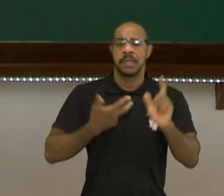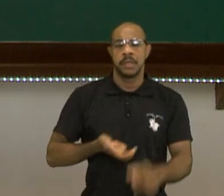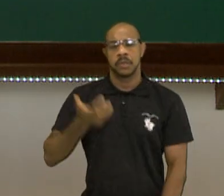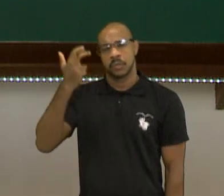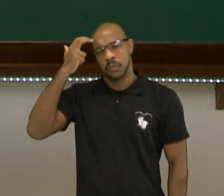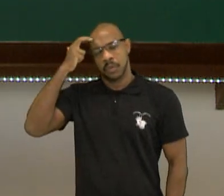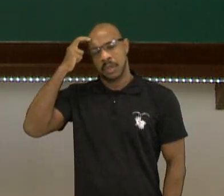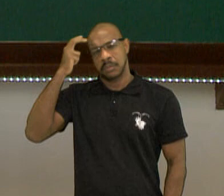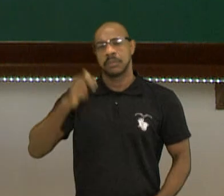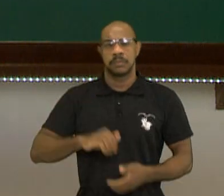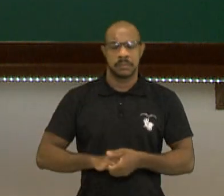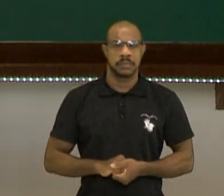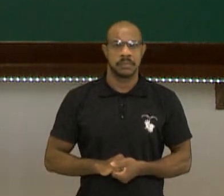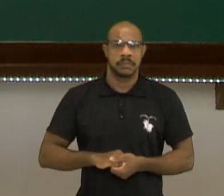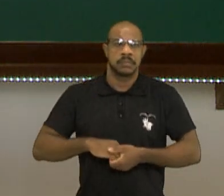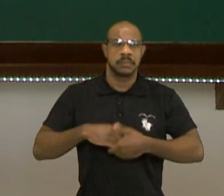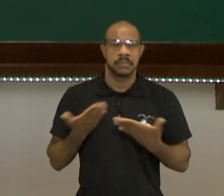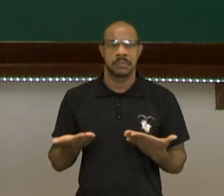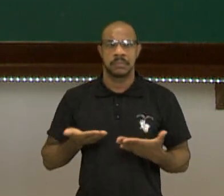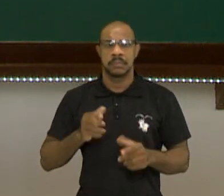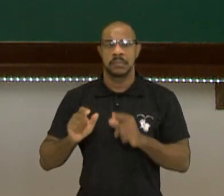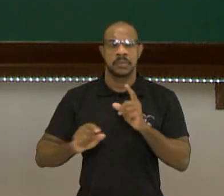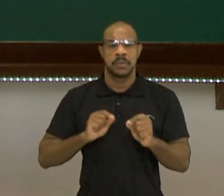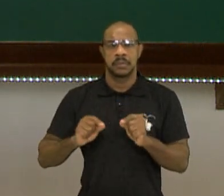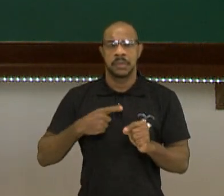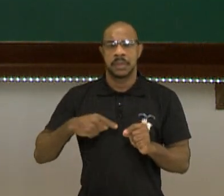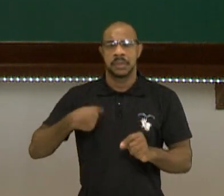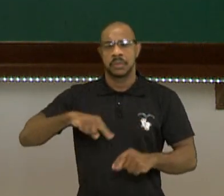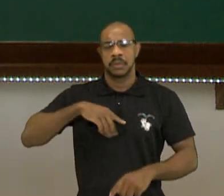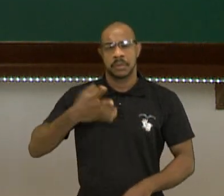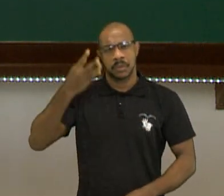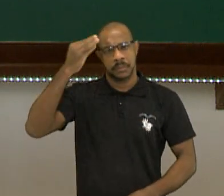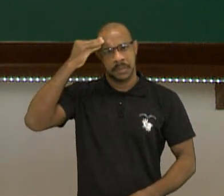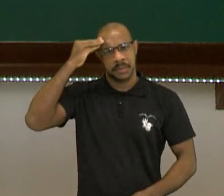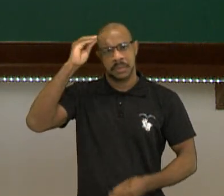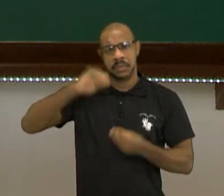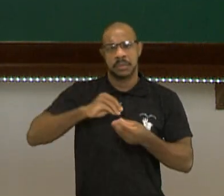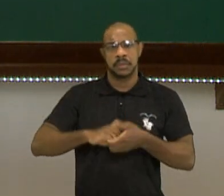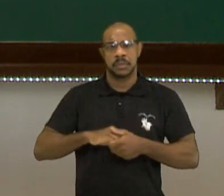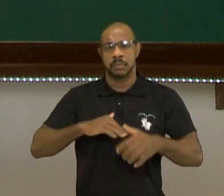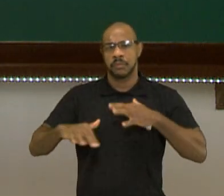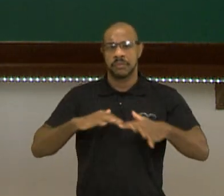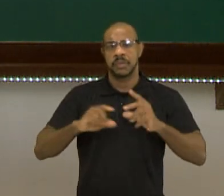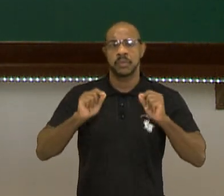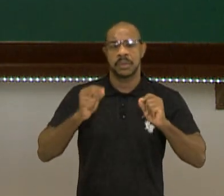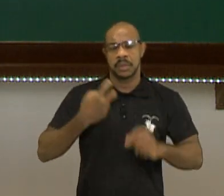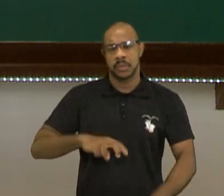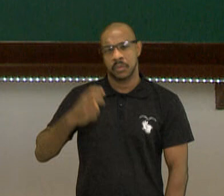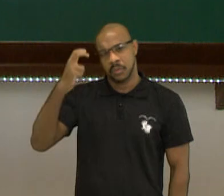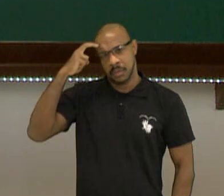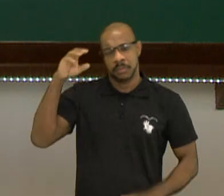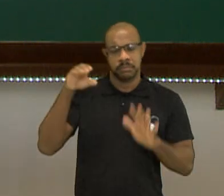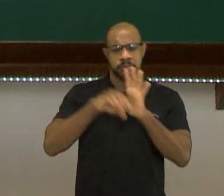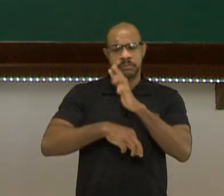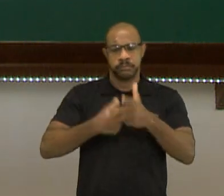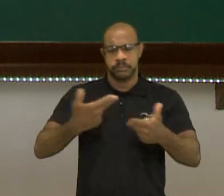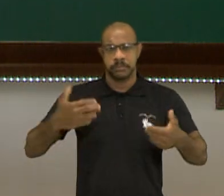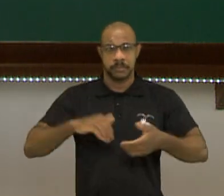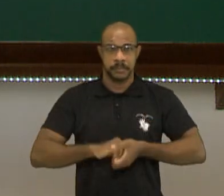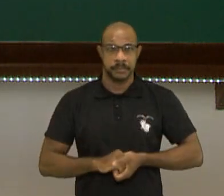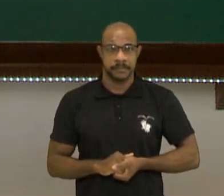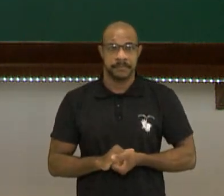bem antagônicas, importantíssimas para a compreensão dos desenvolvimentos culturais da nossa nação.